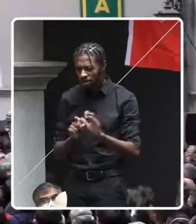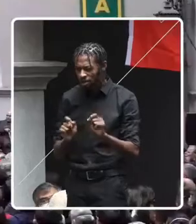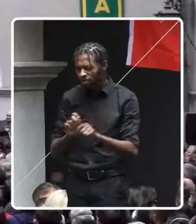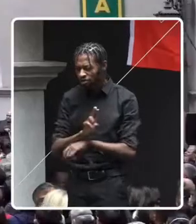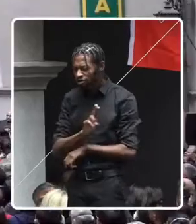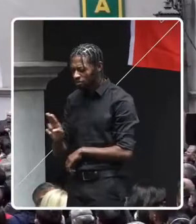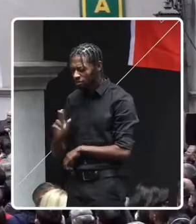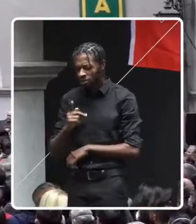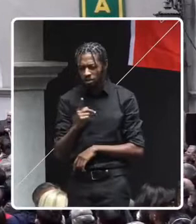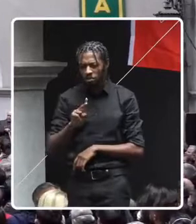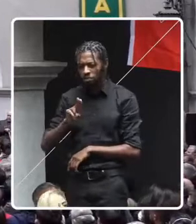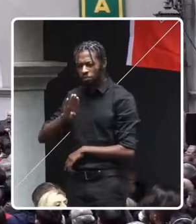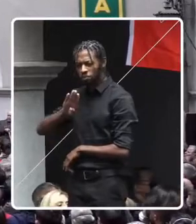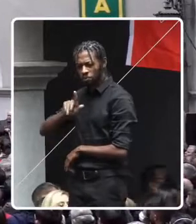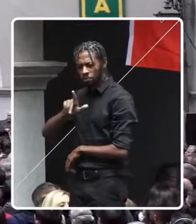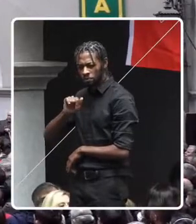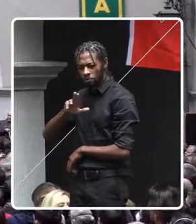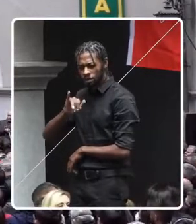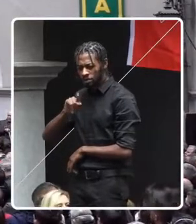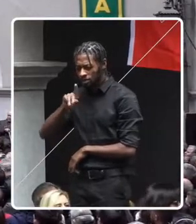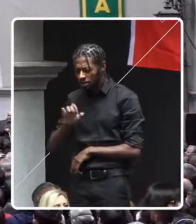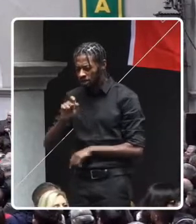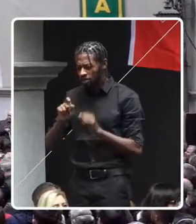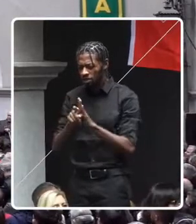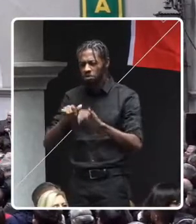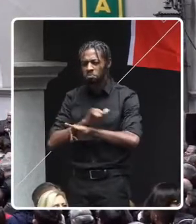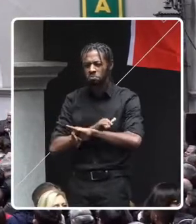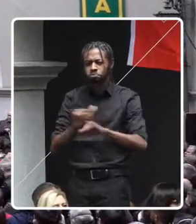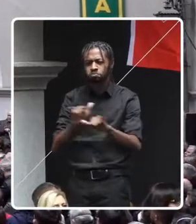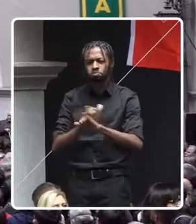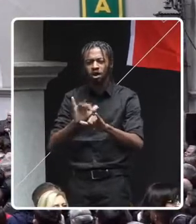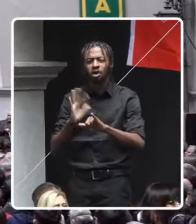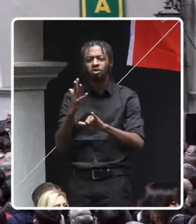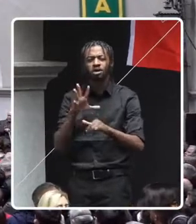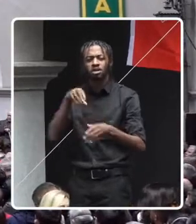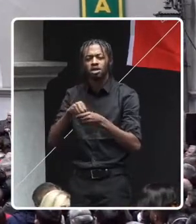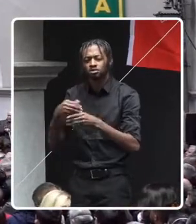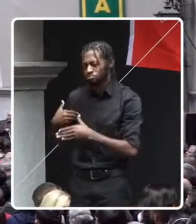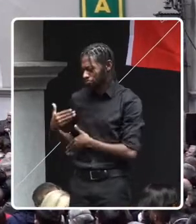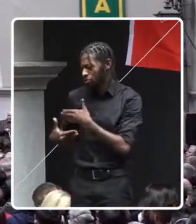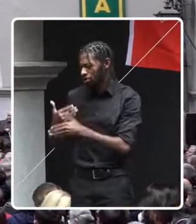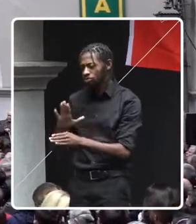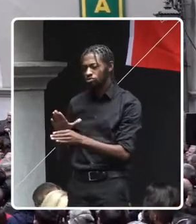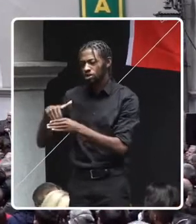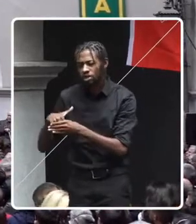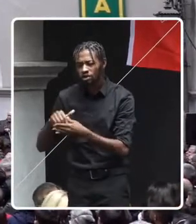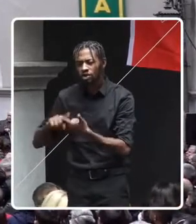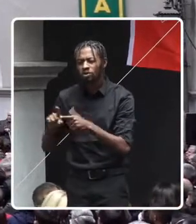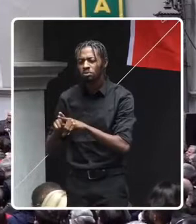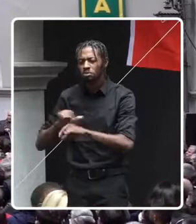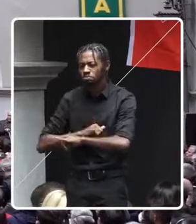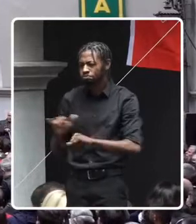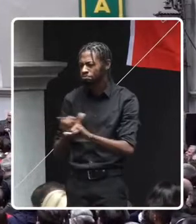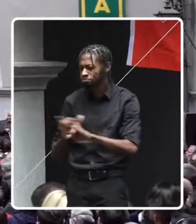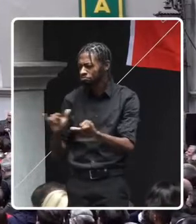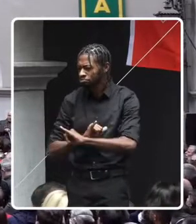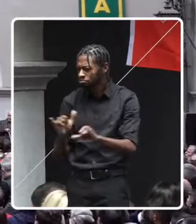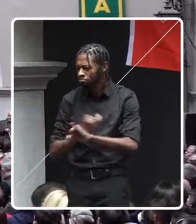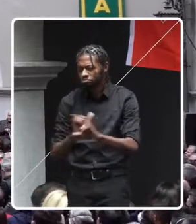publicidade. Da publicidade daquilo que acontece no processo eleitoral, da publicidade e